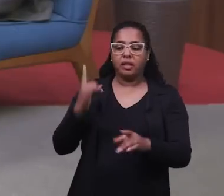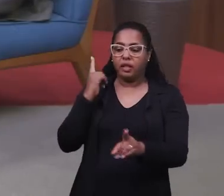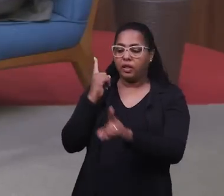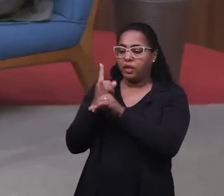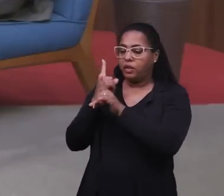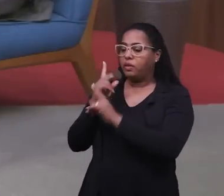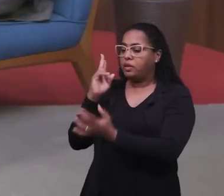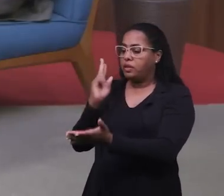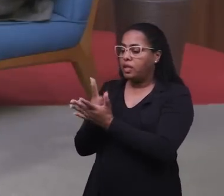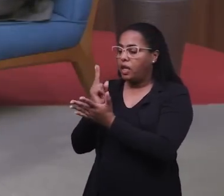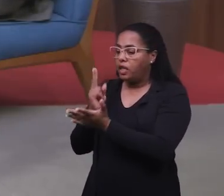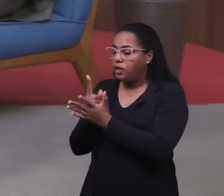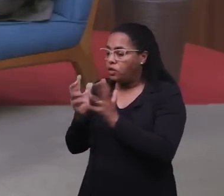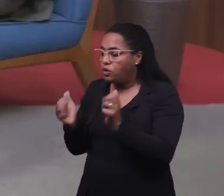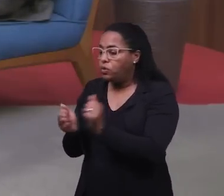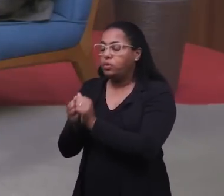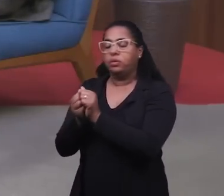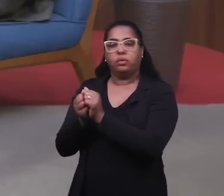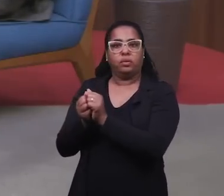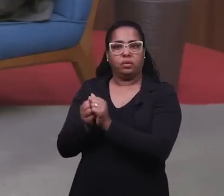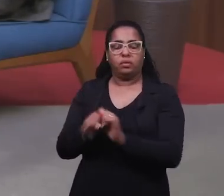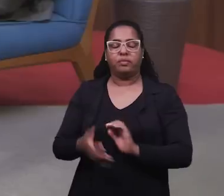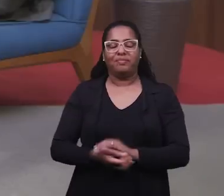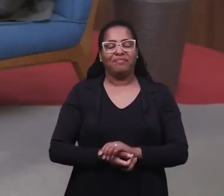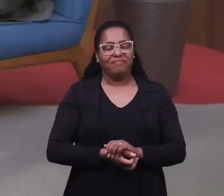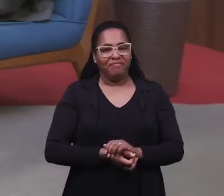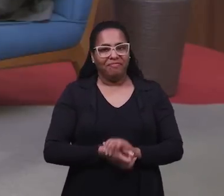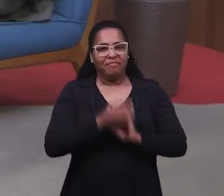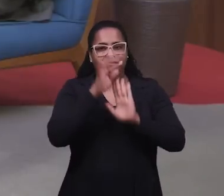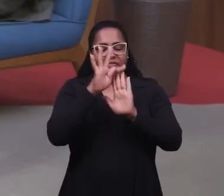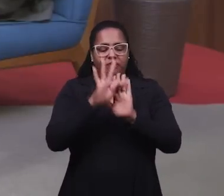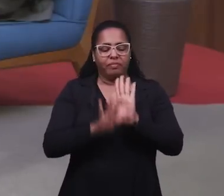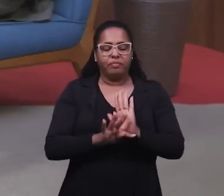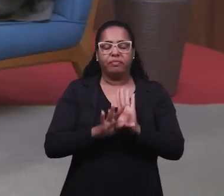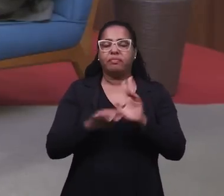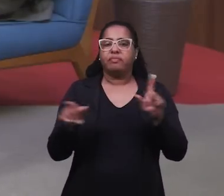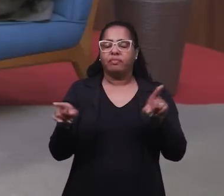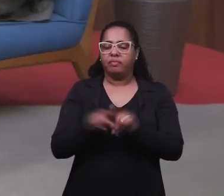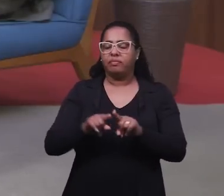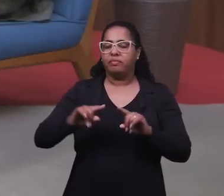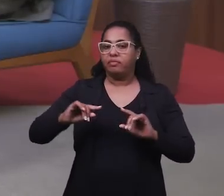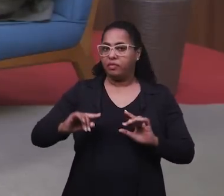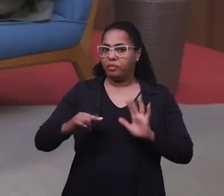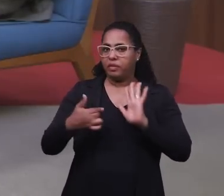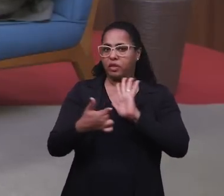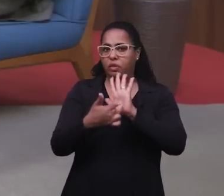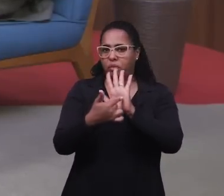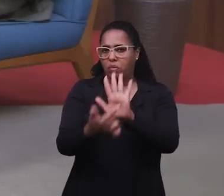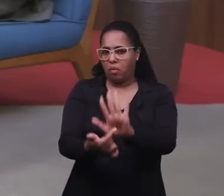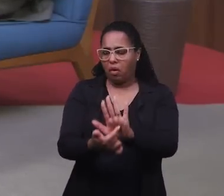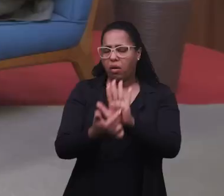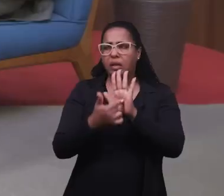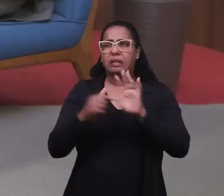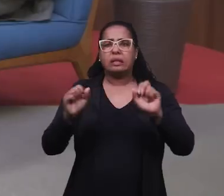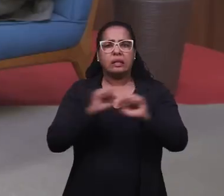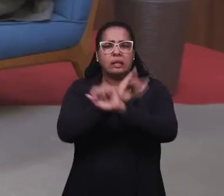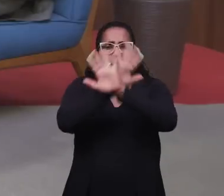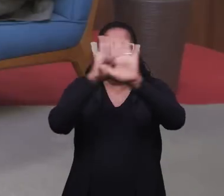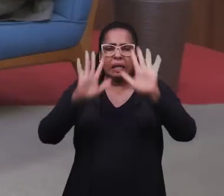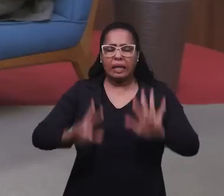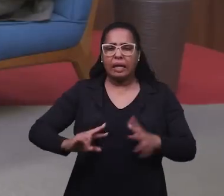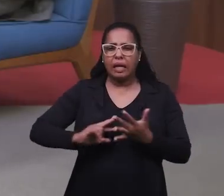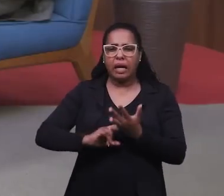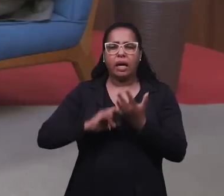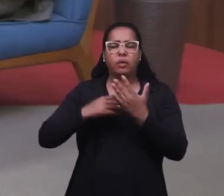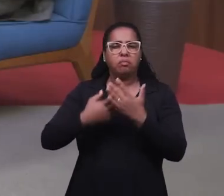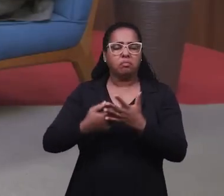é encontrar e permanecer com ele. Há um texto que ele traduz isso de maneira